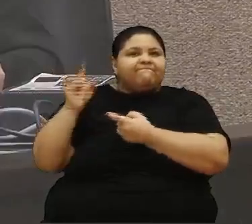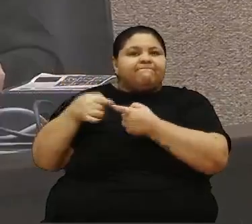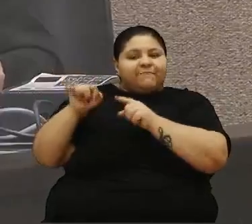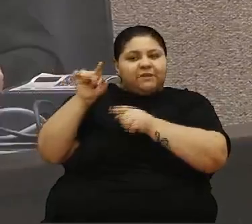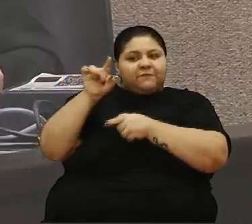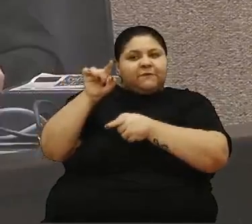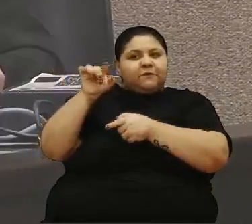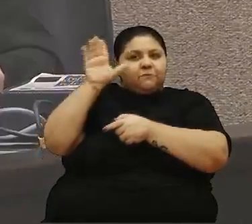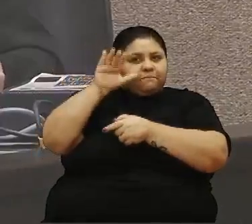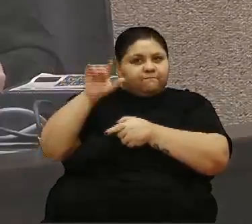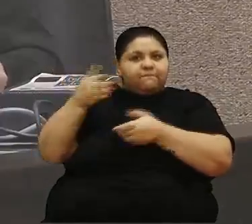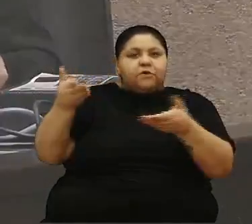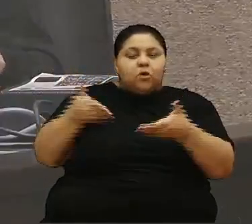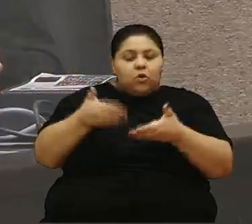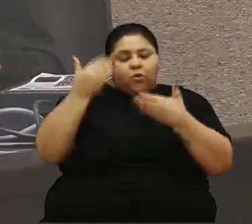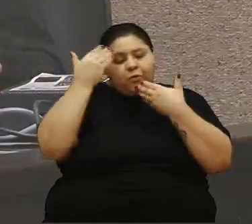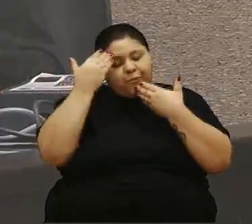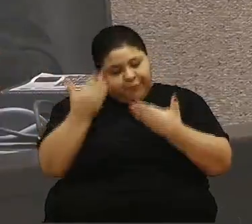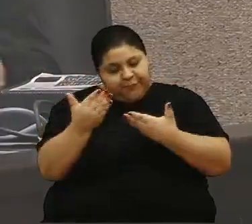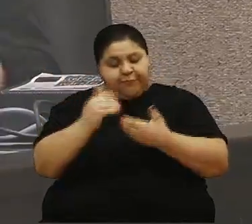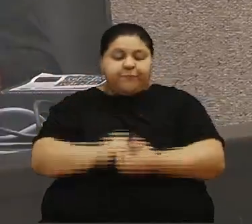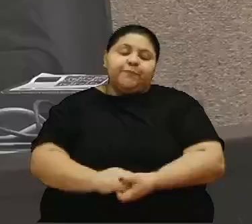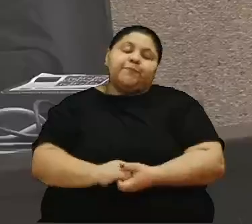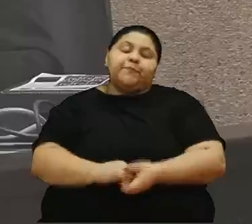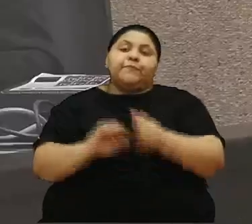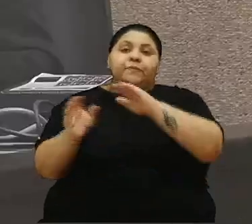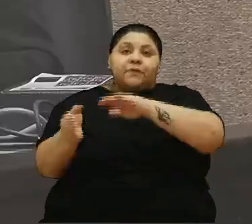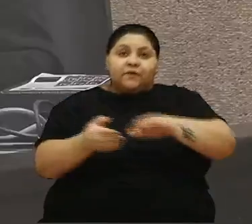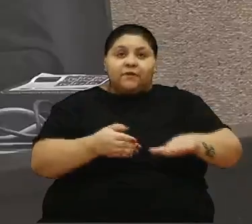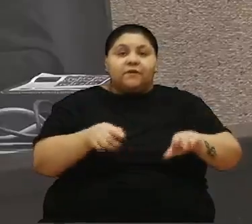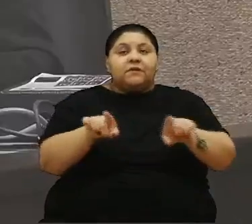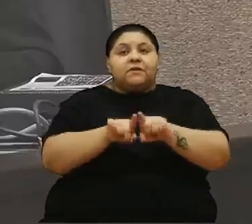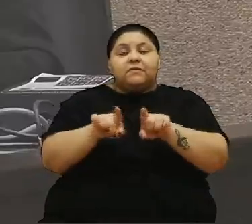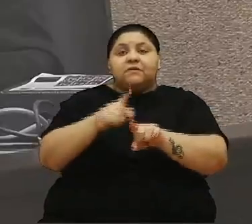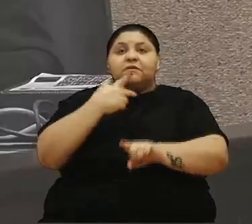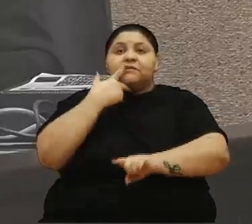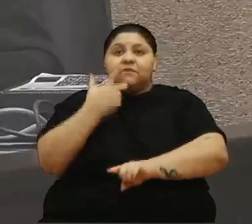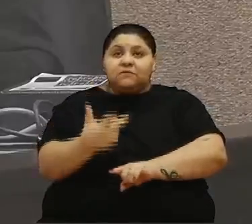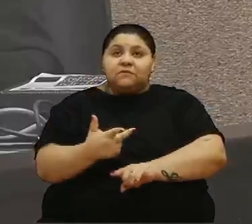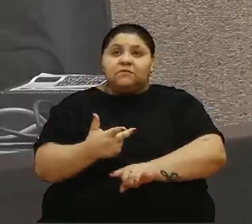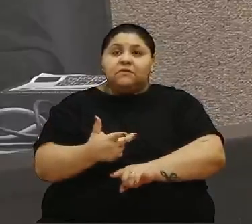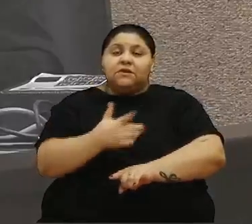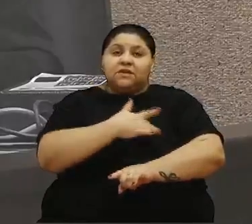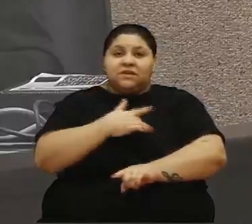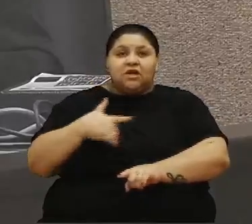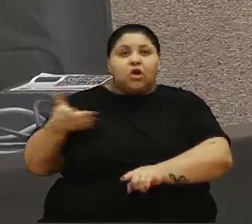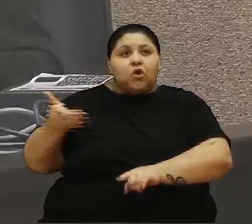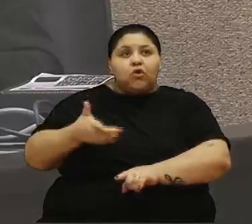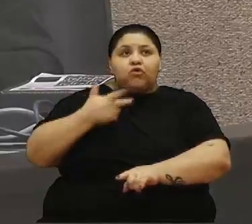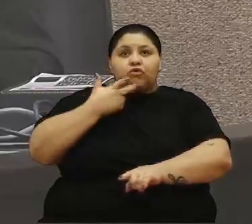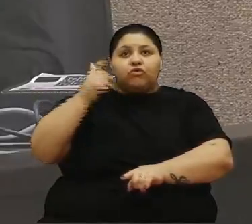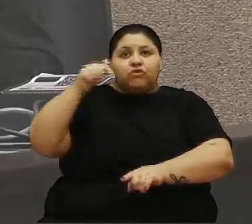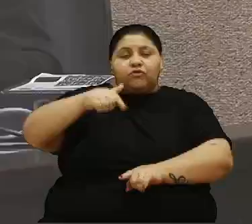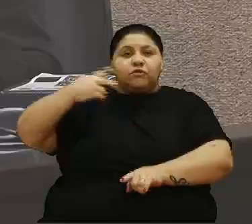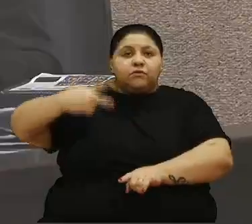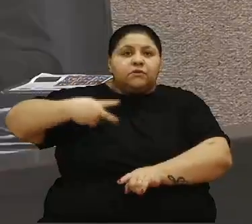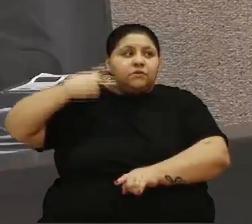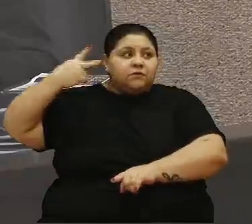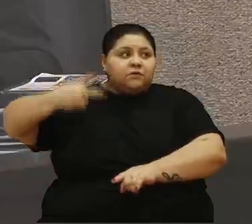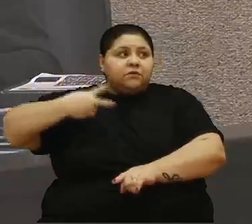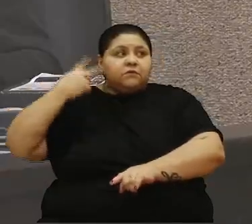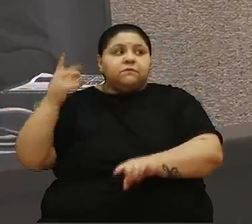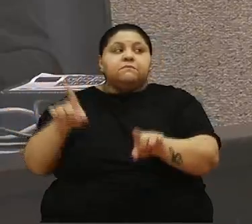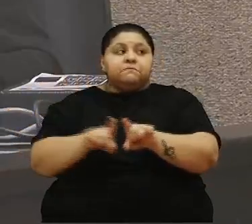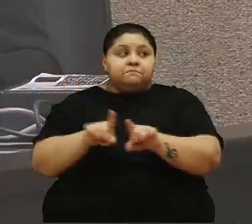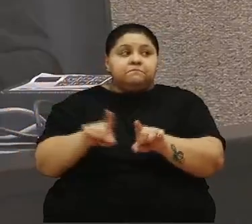verificar então aqui o meu agradecimento a ela. E a outra parte que eu quero falar da questão da saúde, hoje trazida pelo vereador